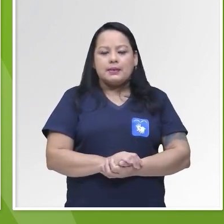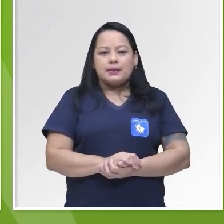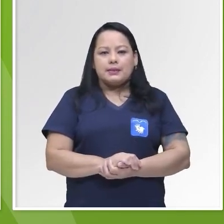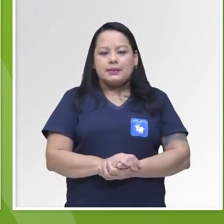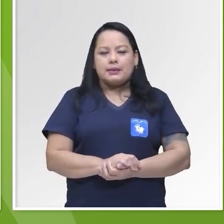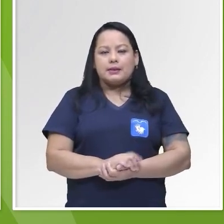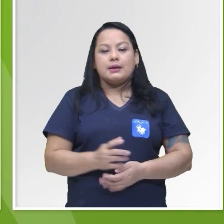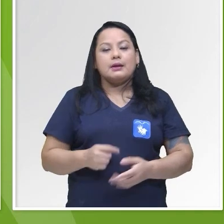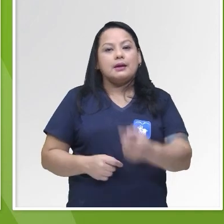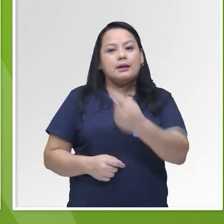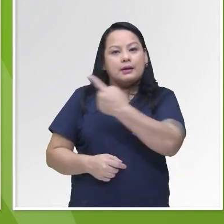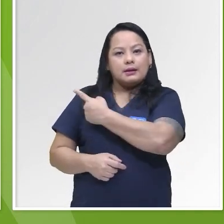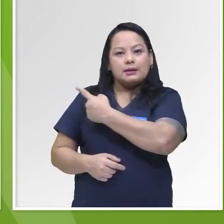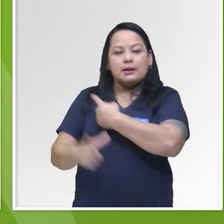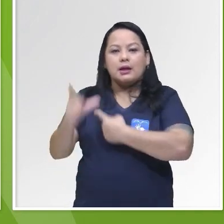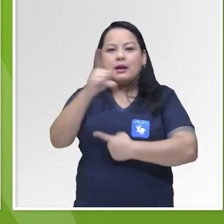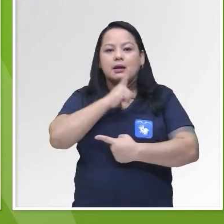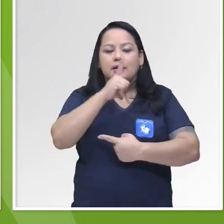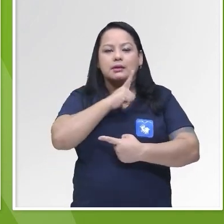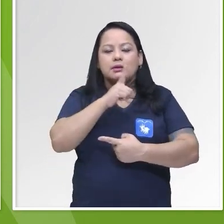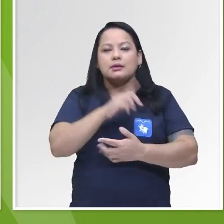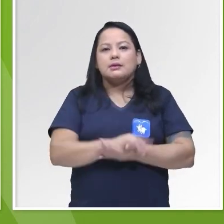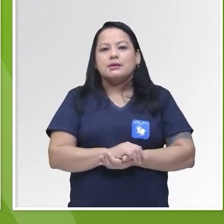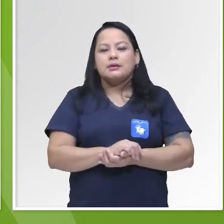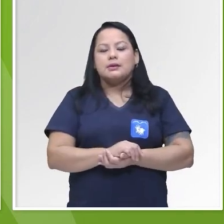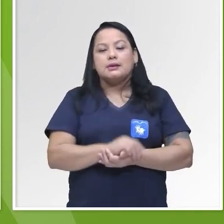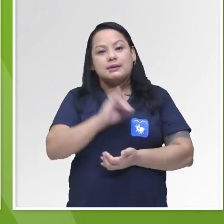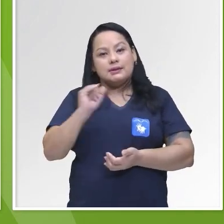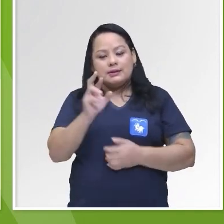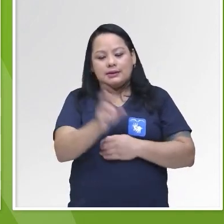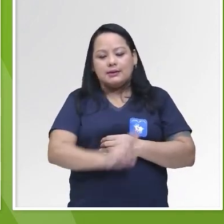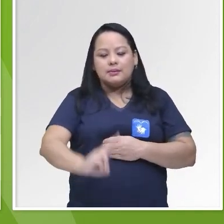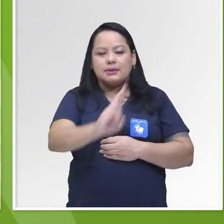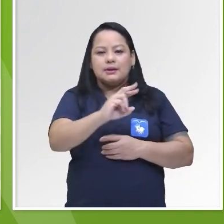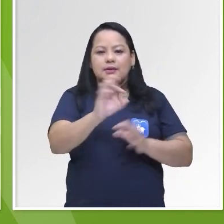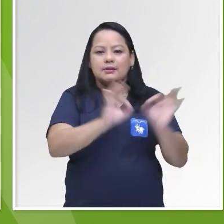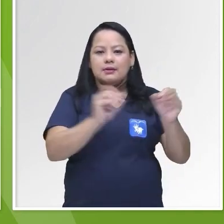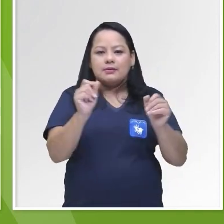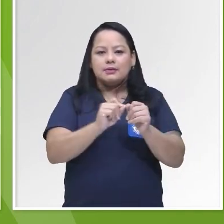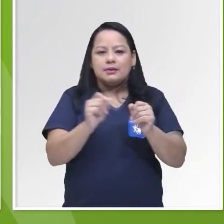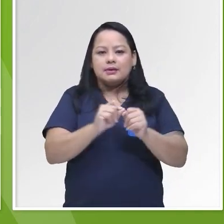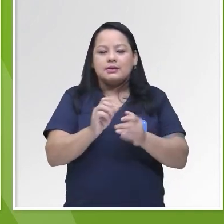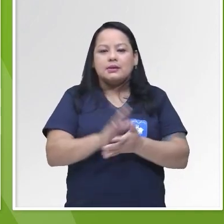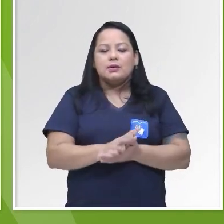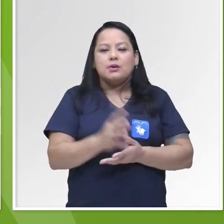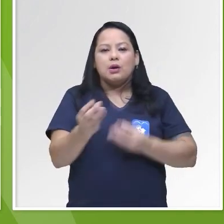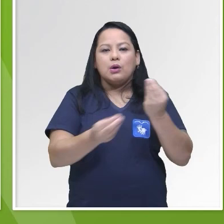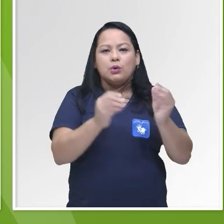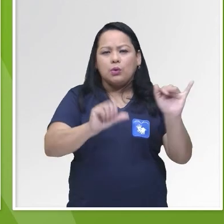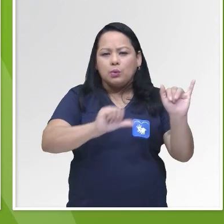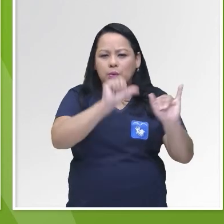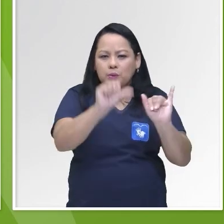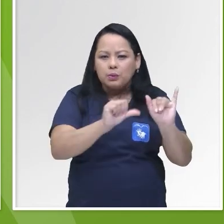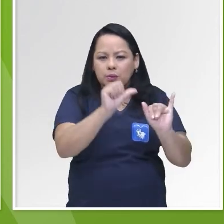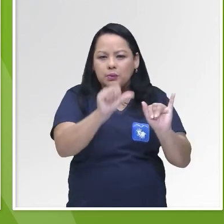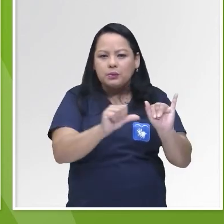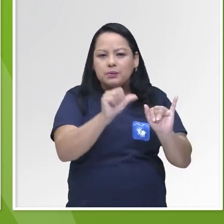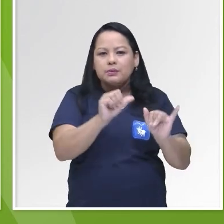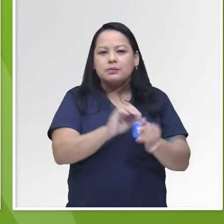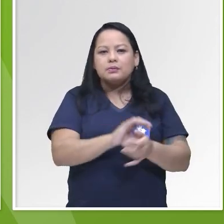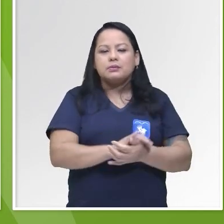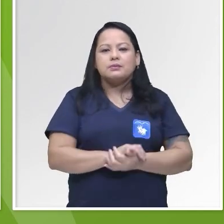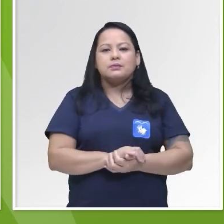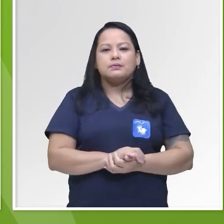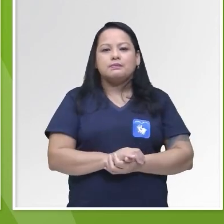Gente, aí eu tenho uma... Se eu fosse representar, eu colocaria uma reação